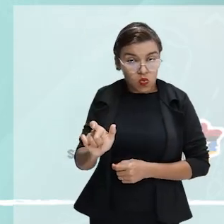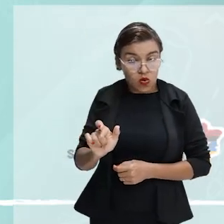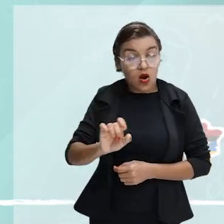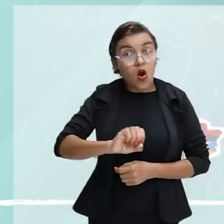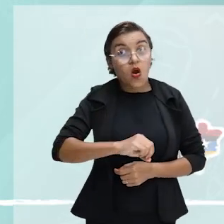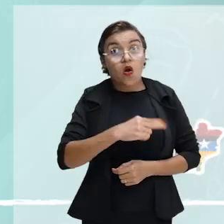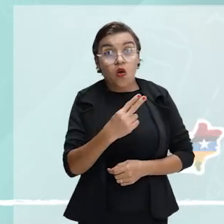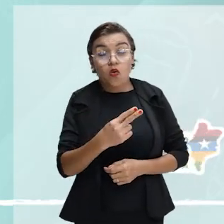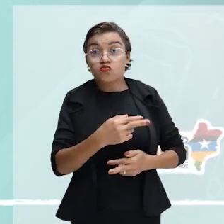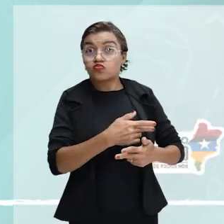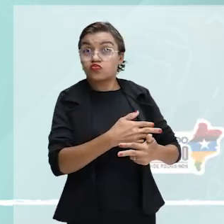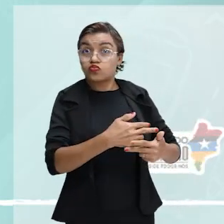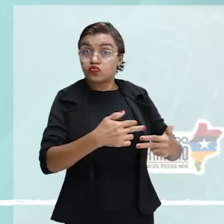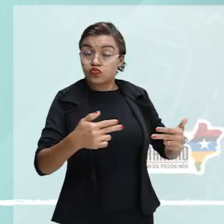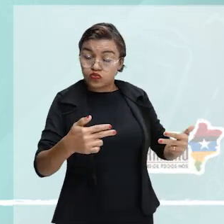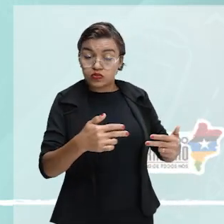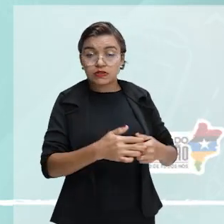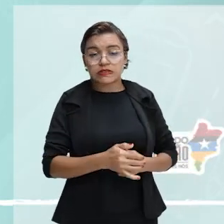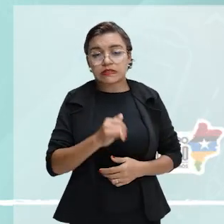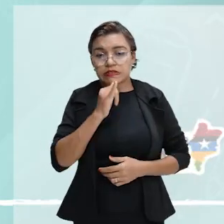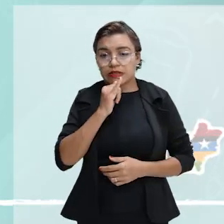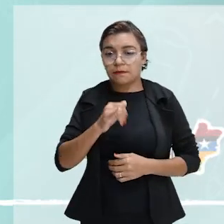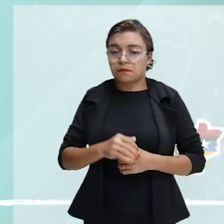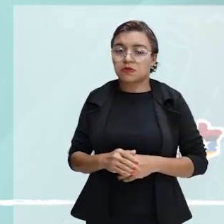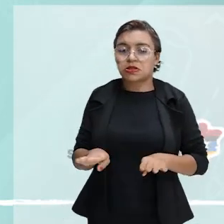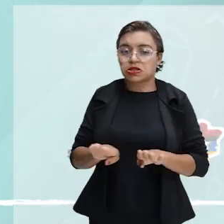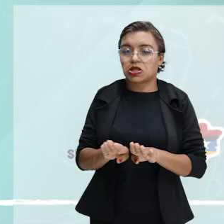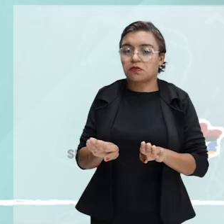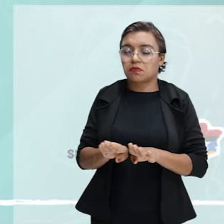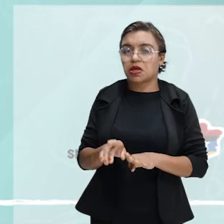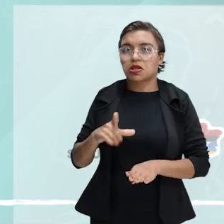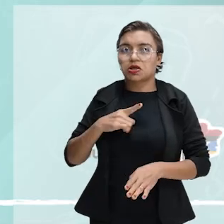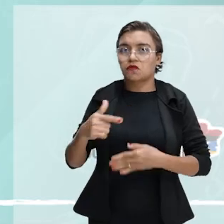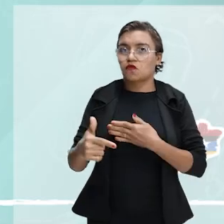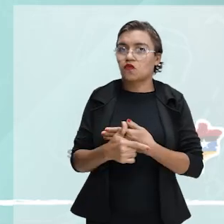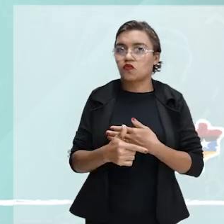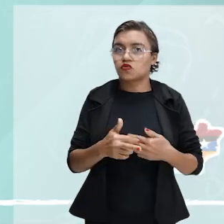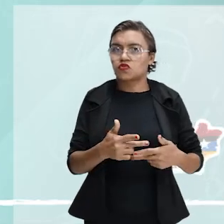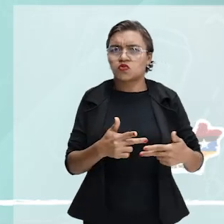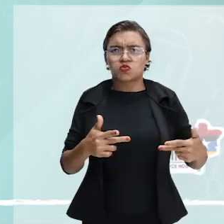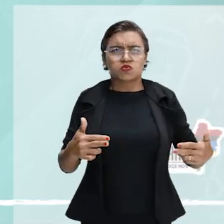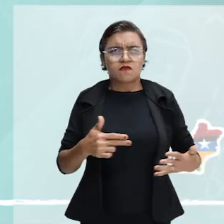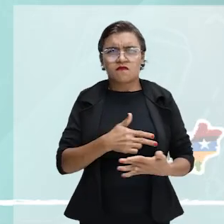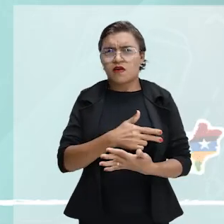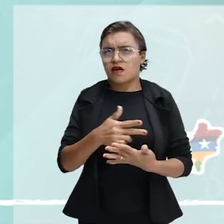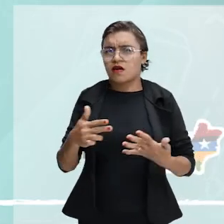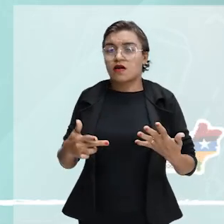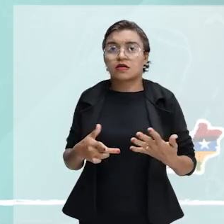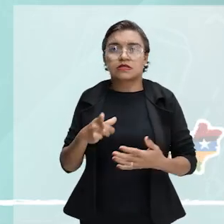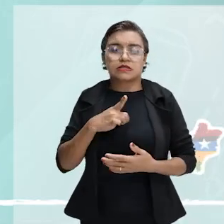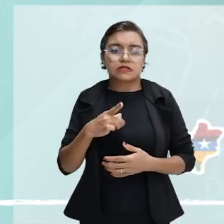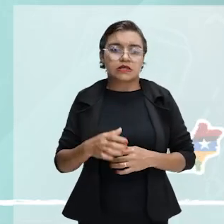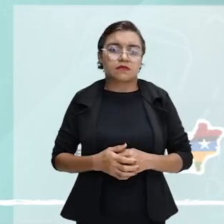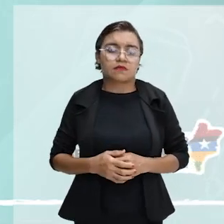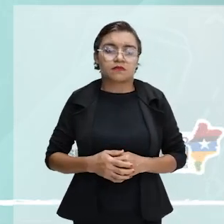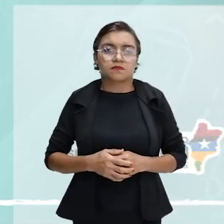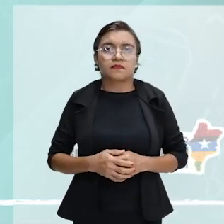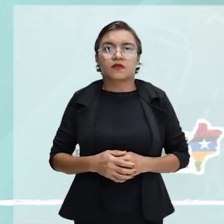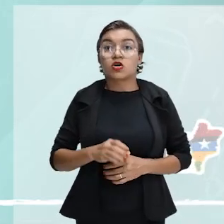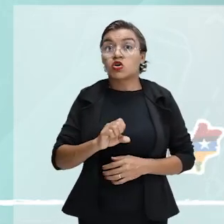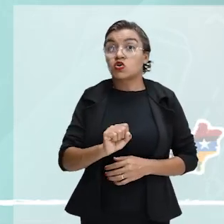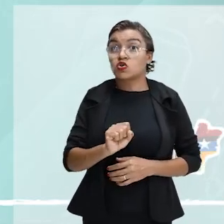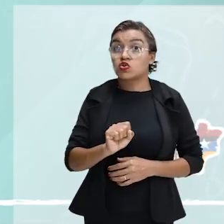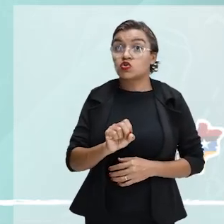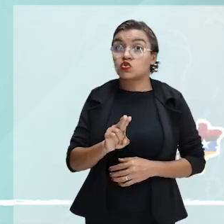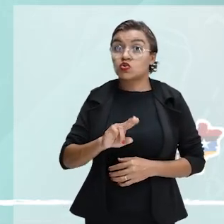alguma coisa, certo? Assim, ele pode desempenhar funções diversas. Ele pode funcionar como um sujeito. Quando eu digo